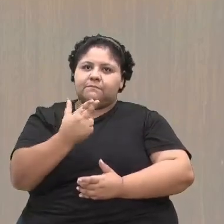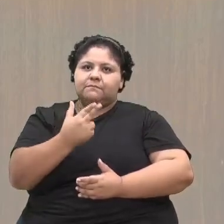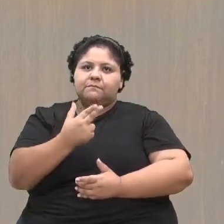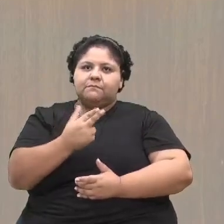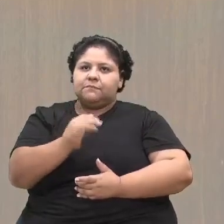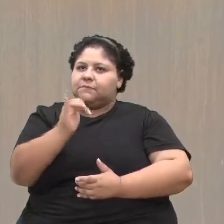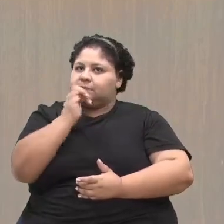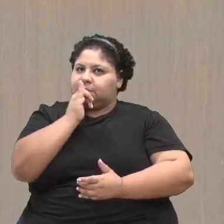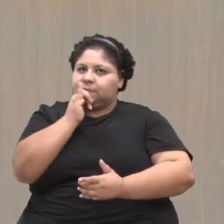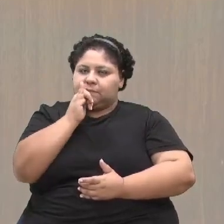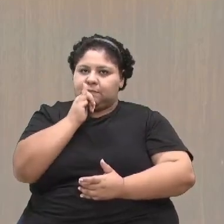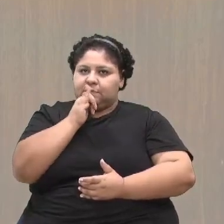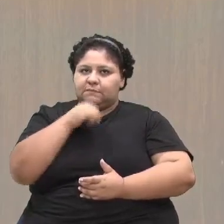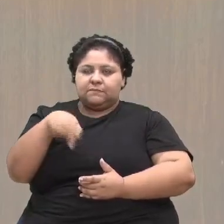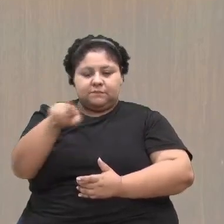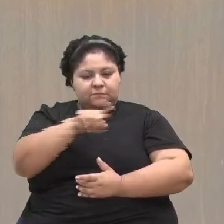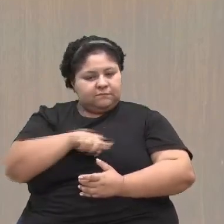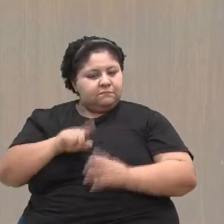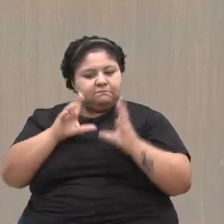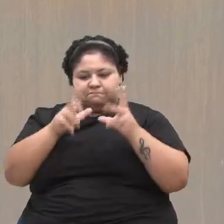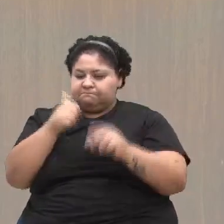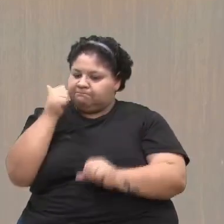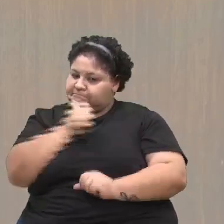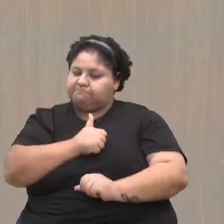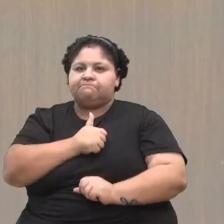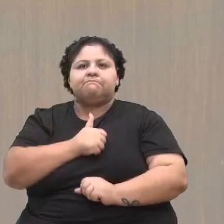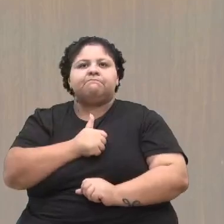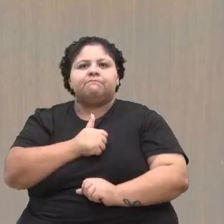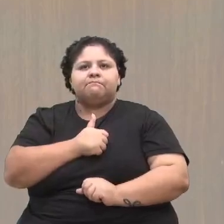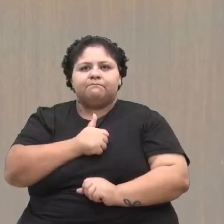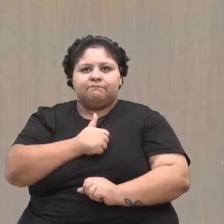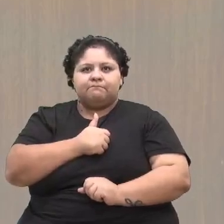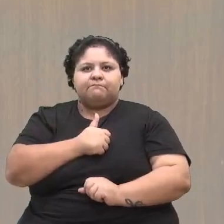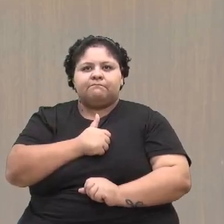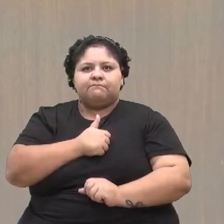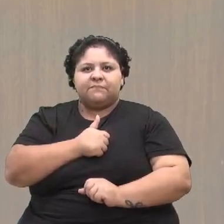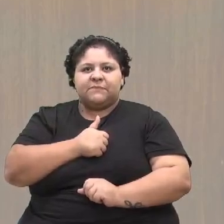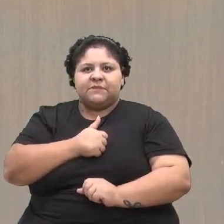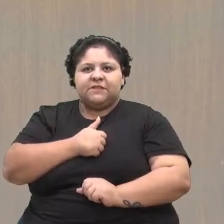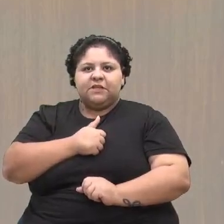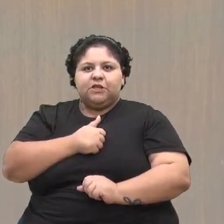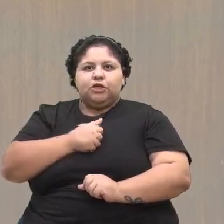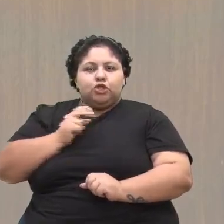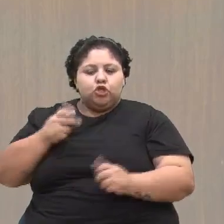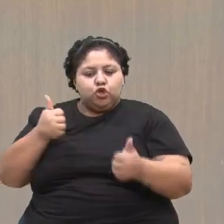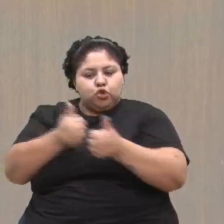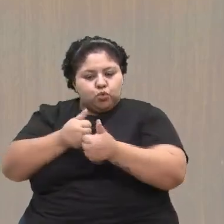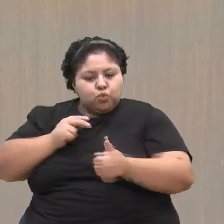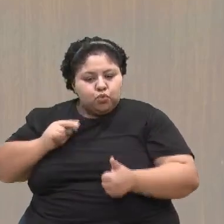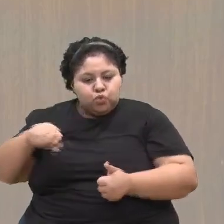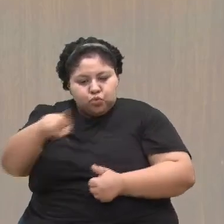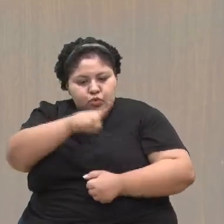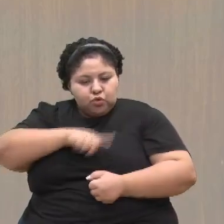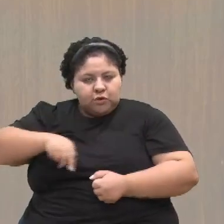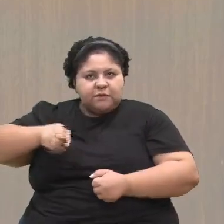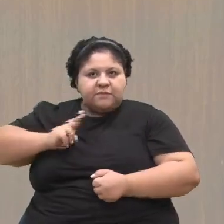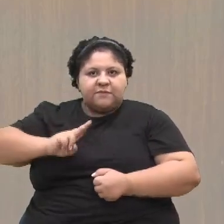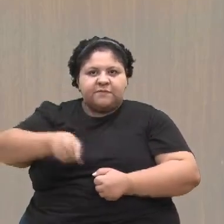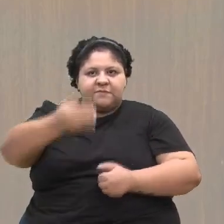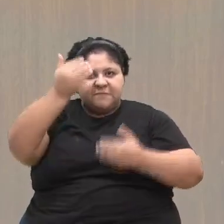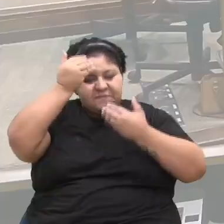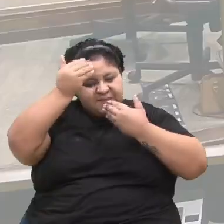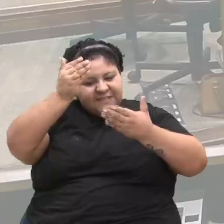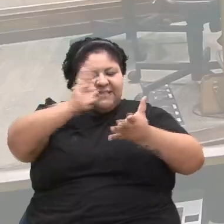exemplo que, com certeza, para todas nós e para todos nós vamos levar para sempre. Obrigada, então, por esse